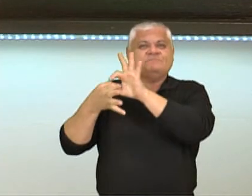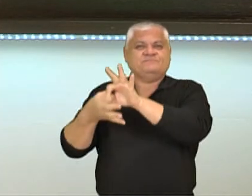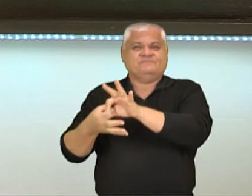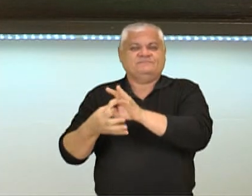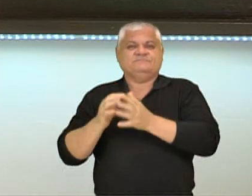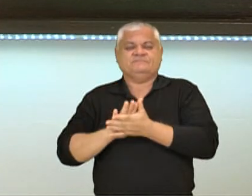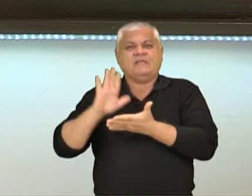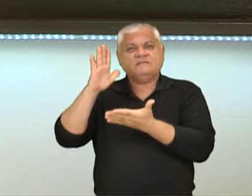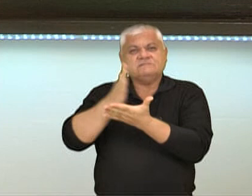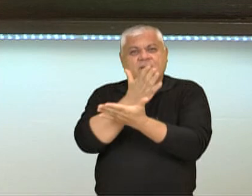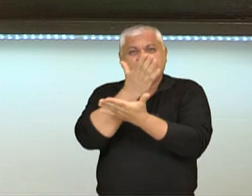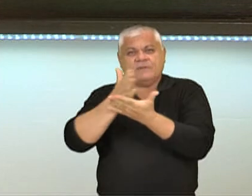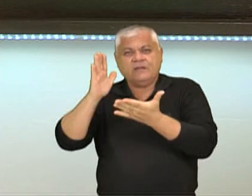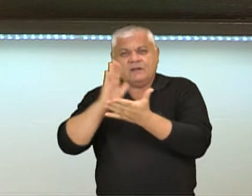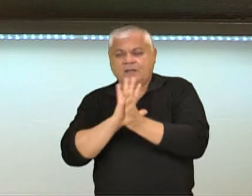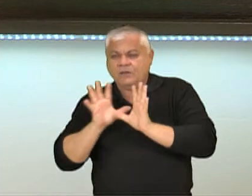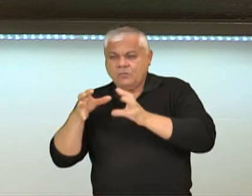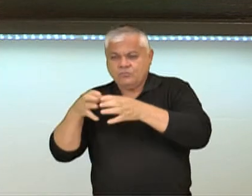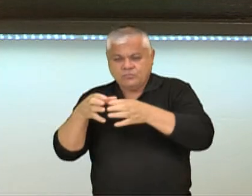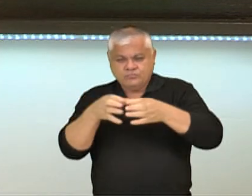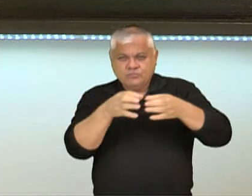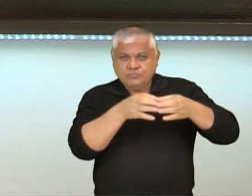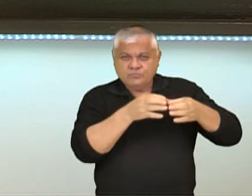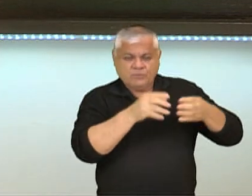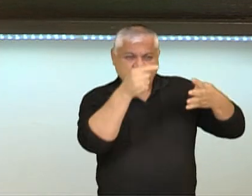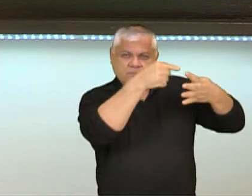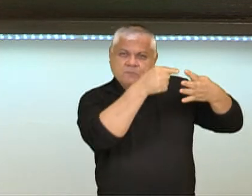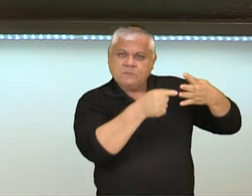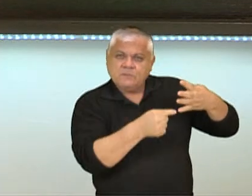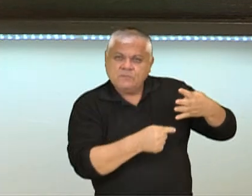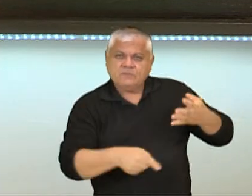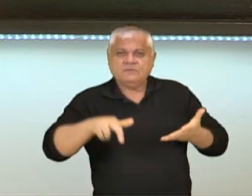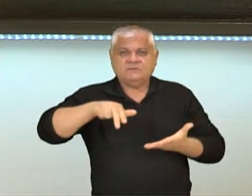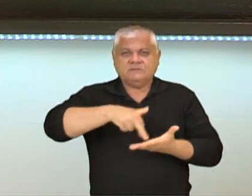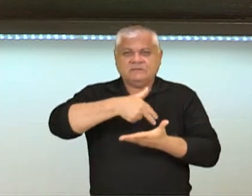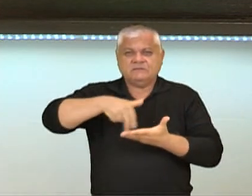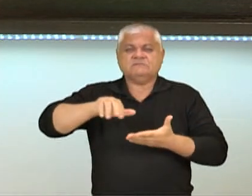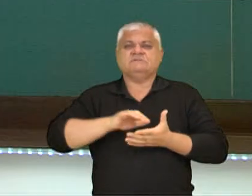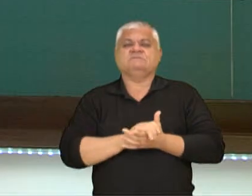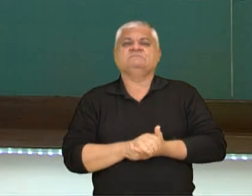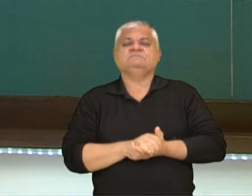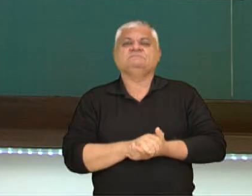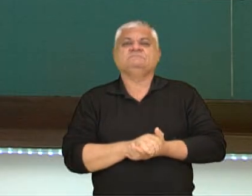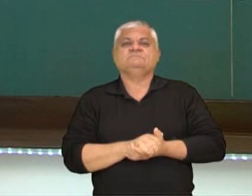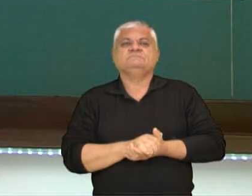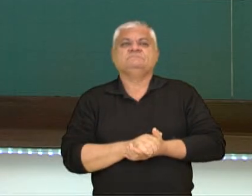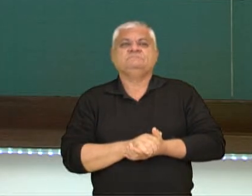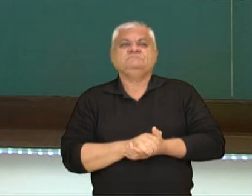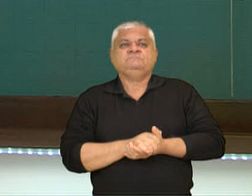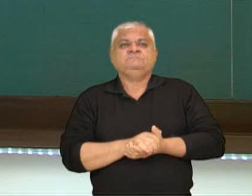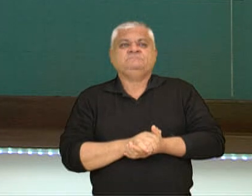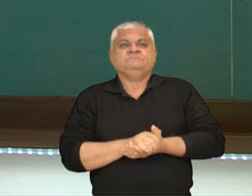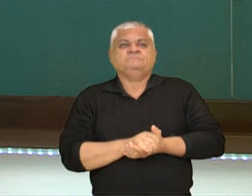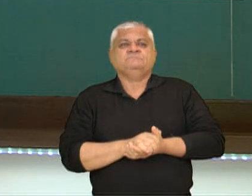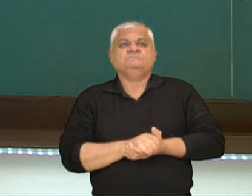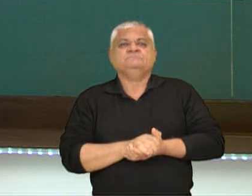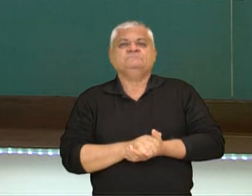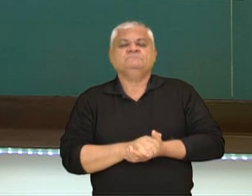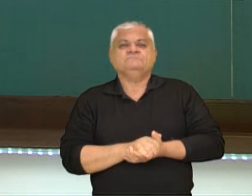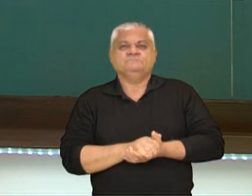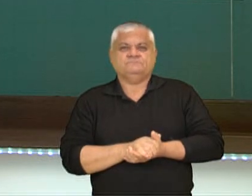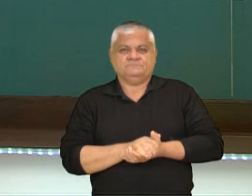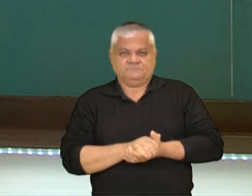que alguns autores fizeram nesse processo histórico das danças, tá? Então, vamos lá. Eu vou falar um pouquinho